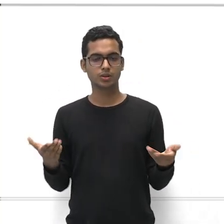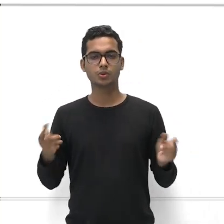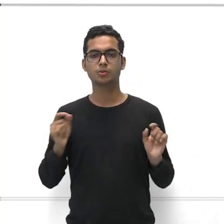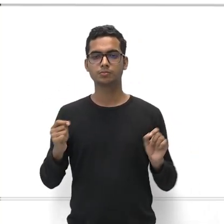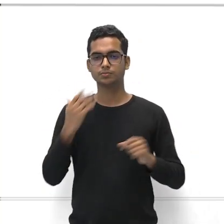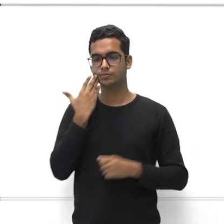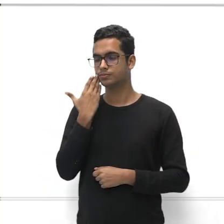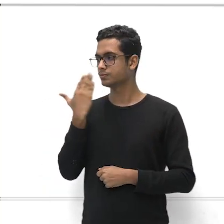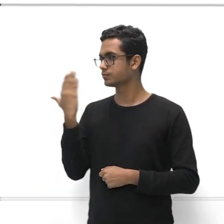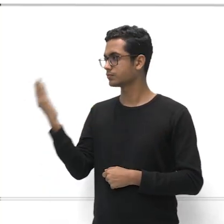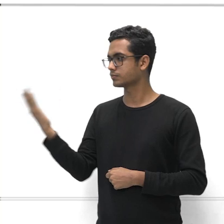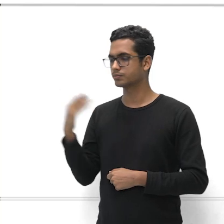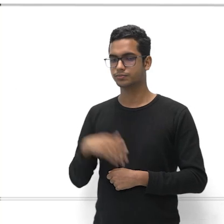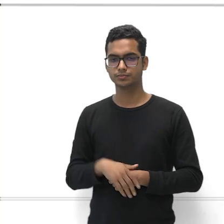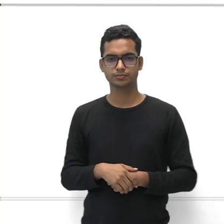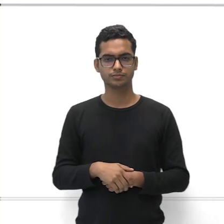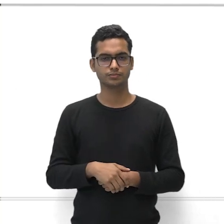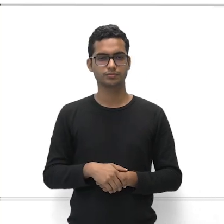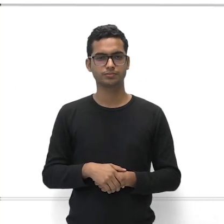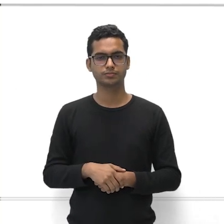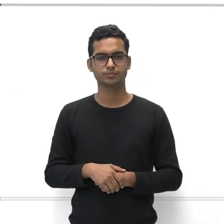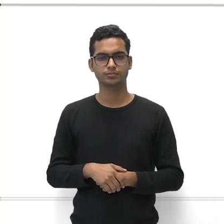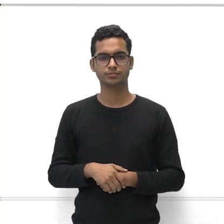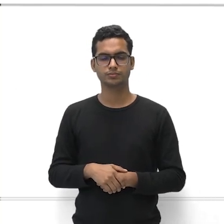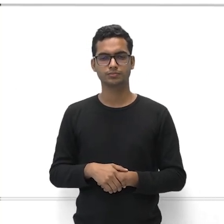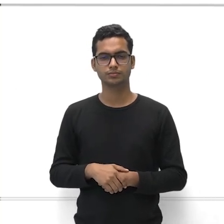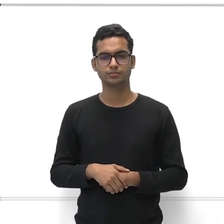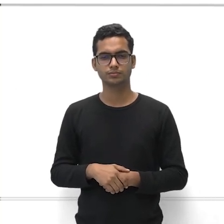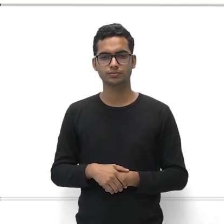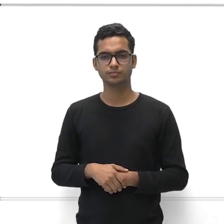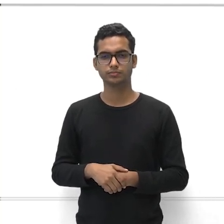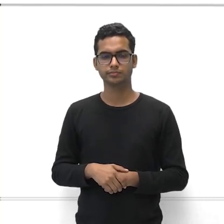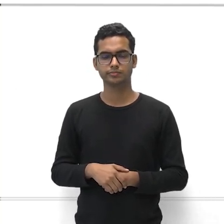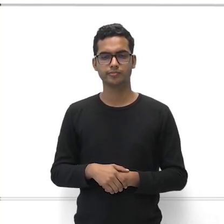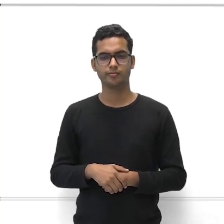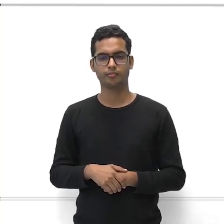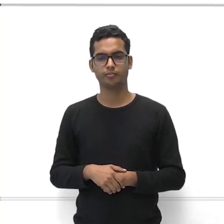aulas anteriores. Né? Nós, para economizar tempo, já vamos usar aqui o recurso.